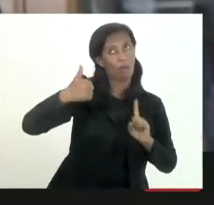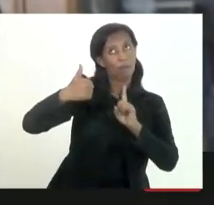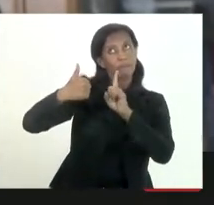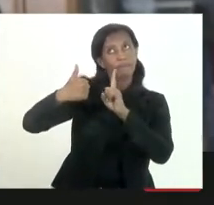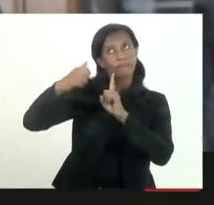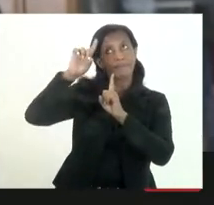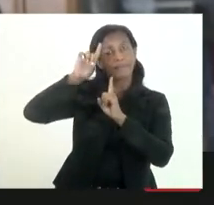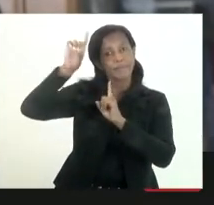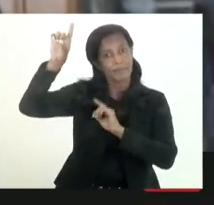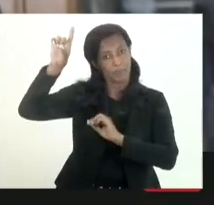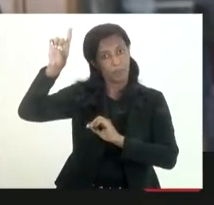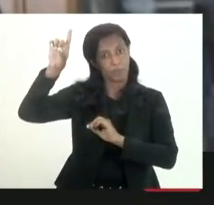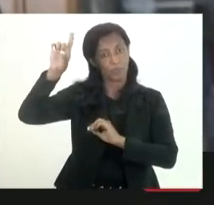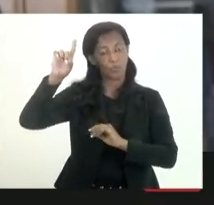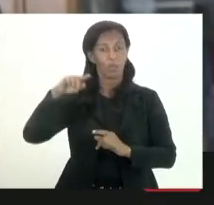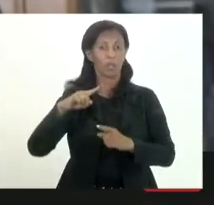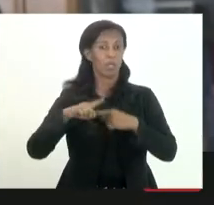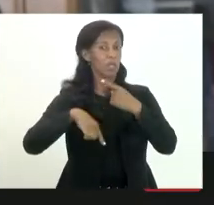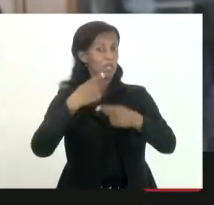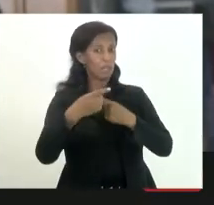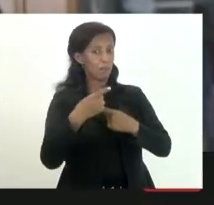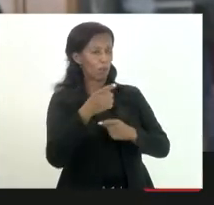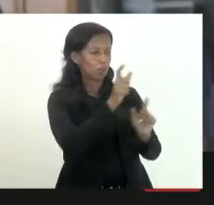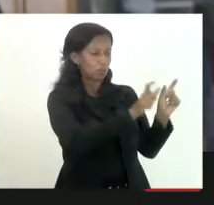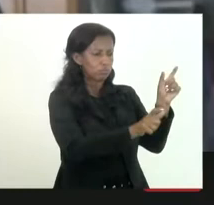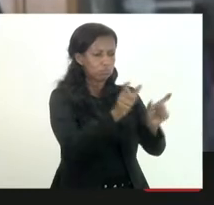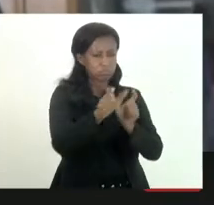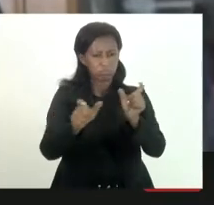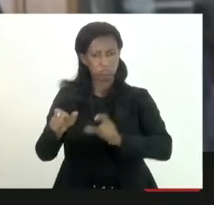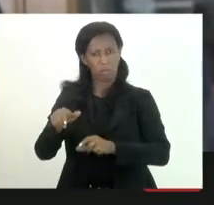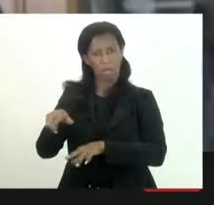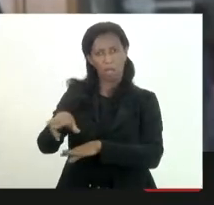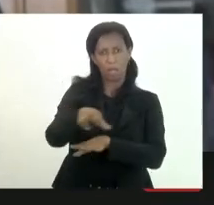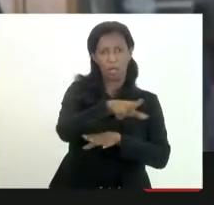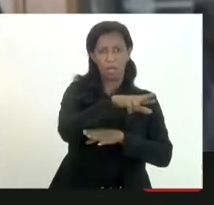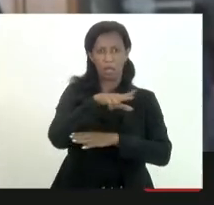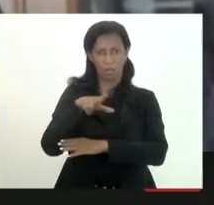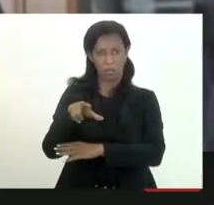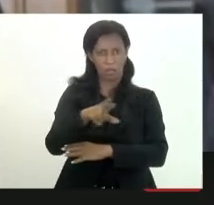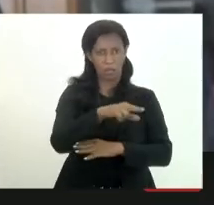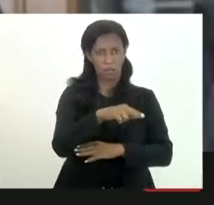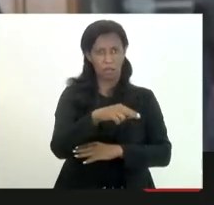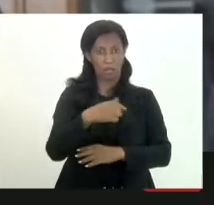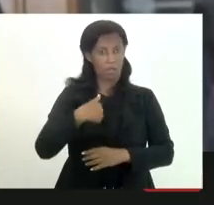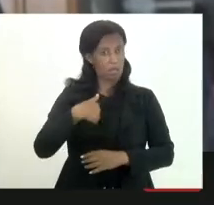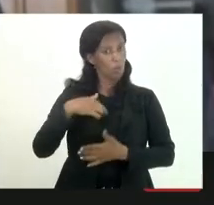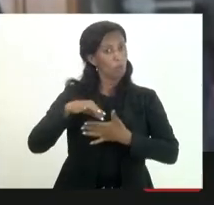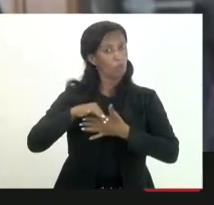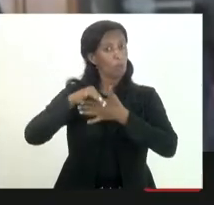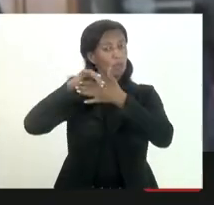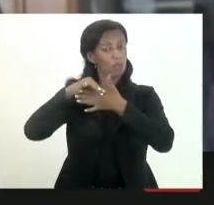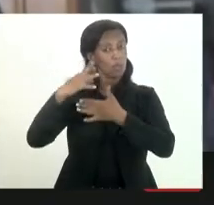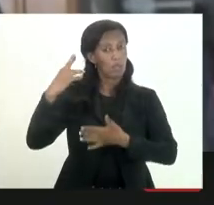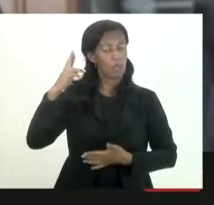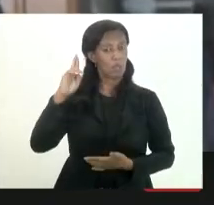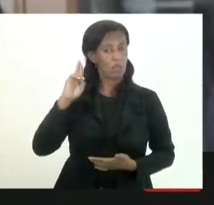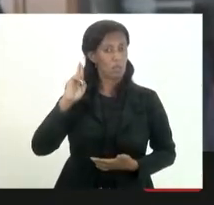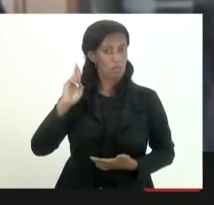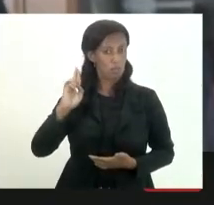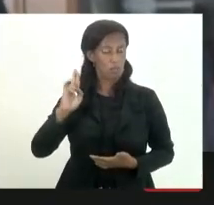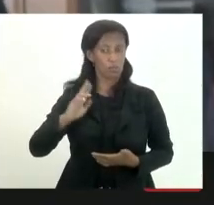e depois ao nosso semelhante. E, como líder religioso, eu